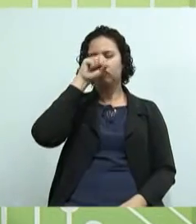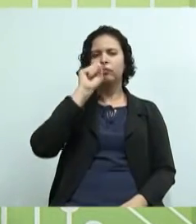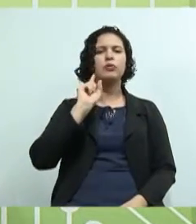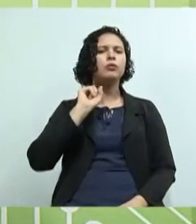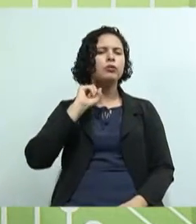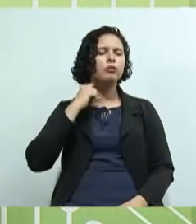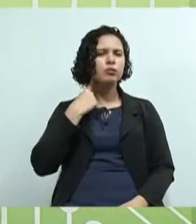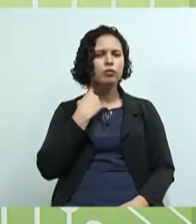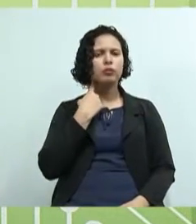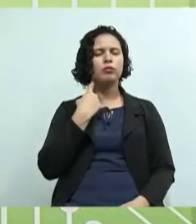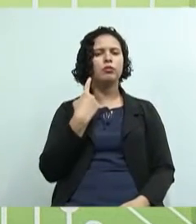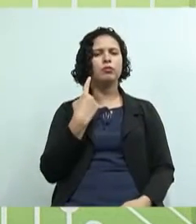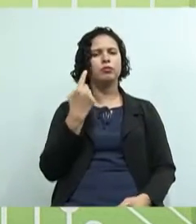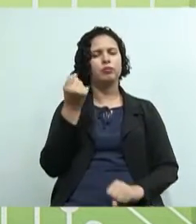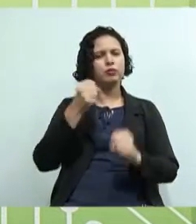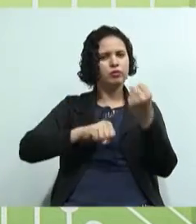estão